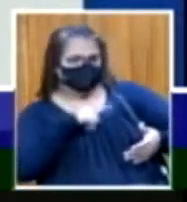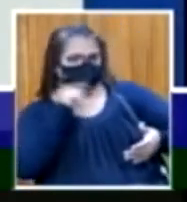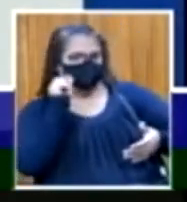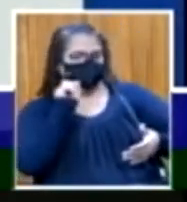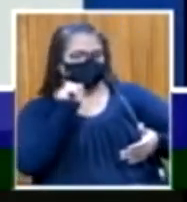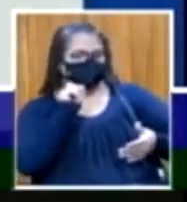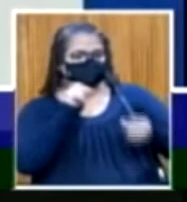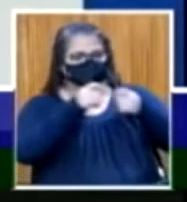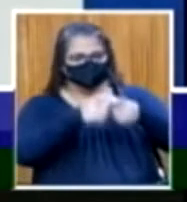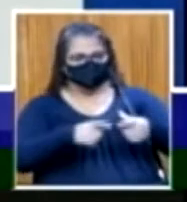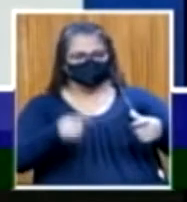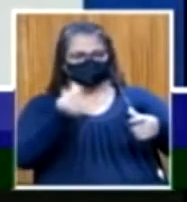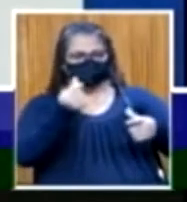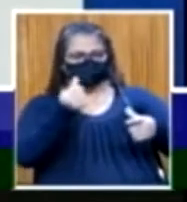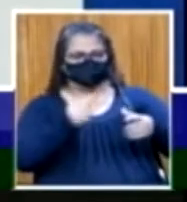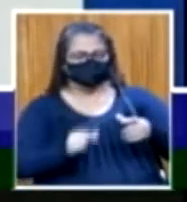de preço.